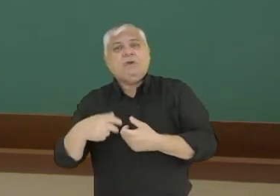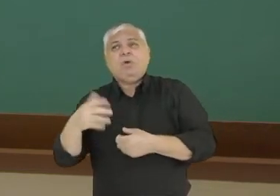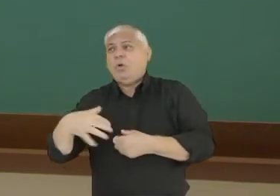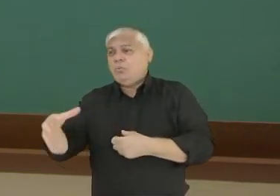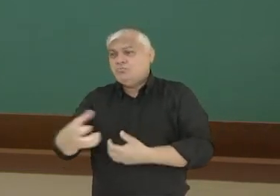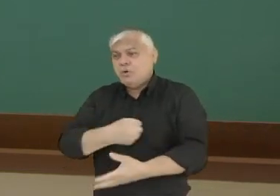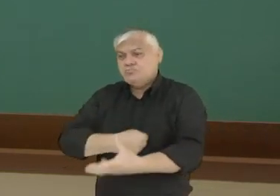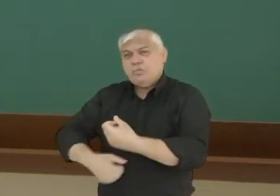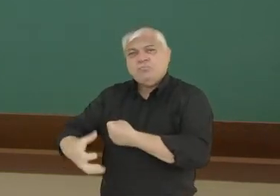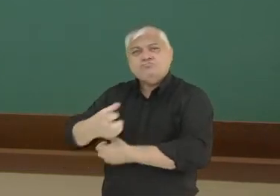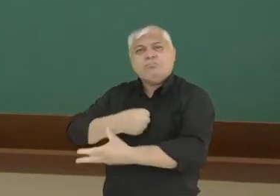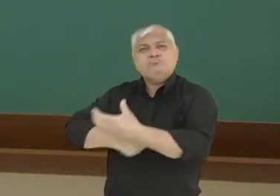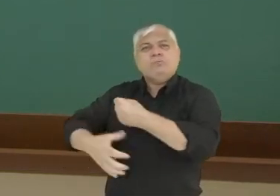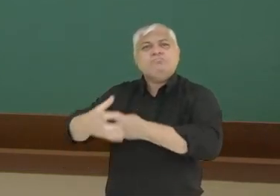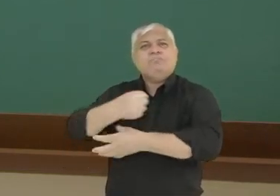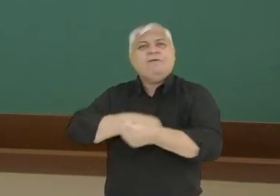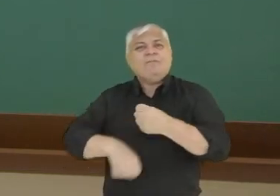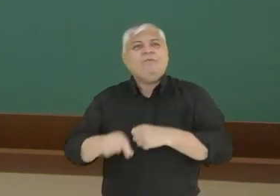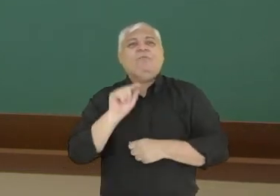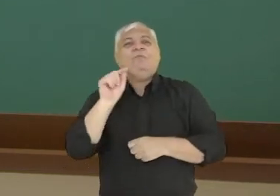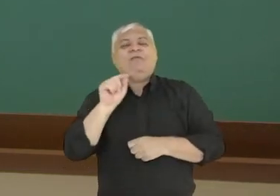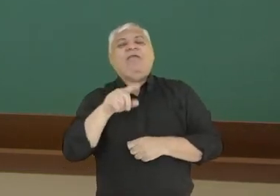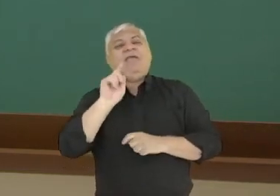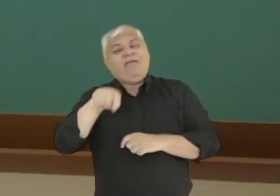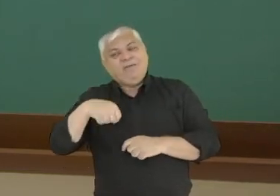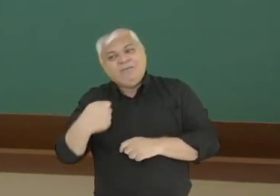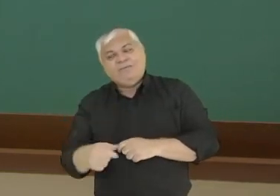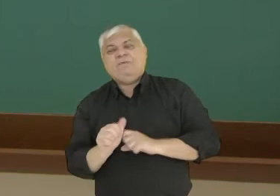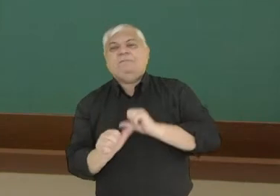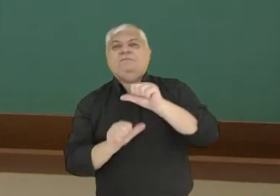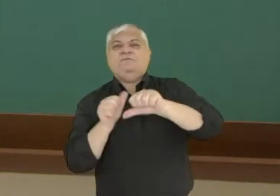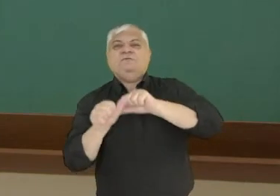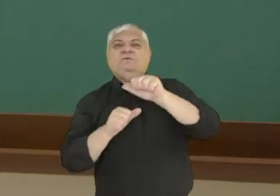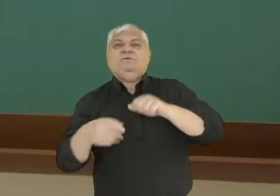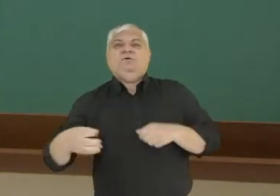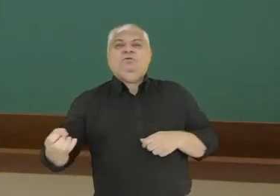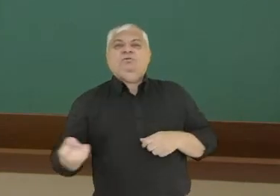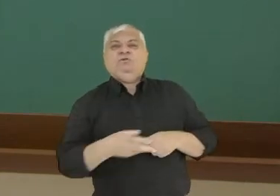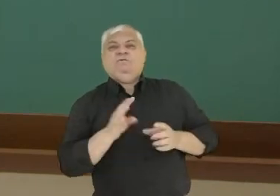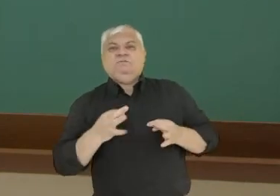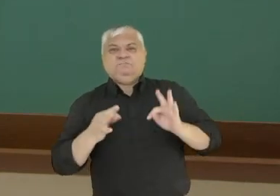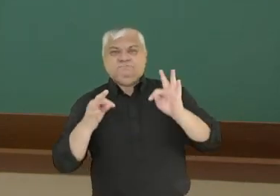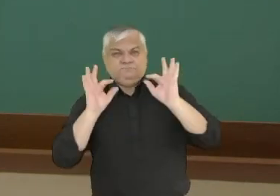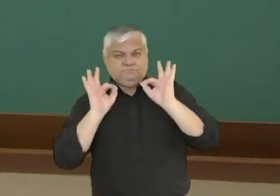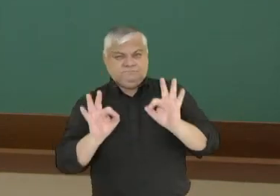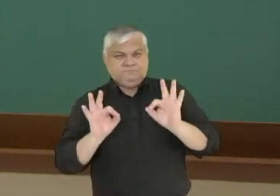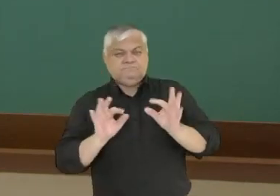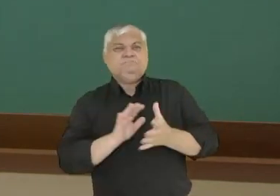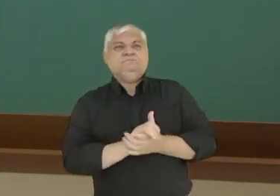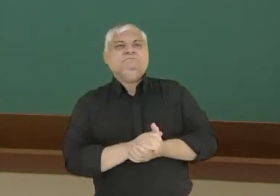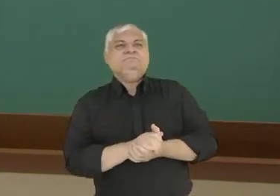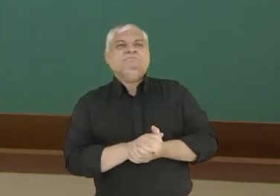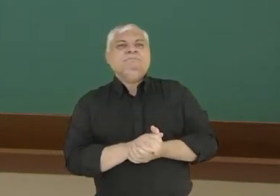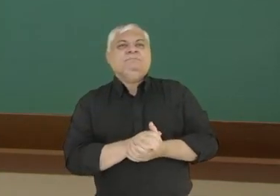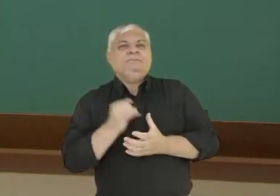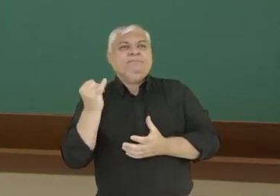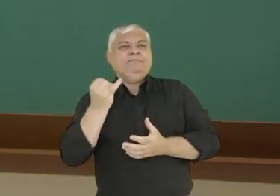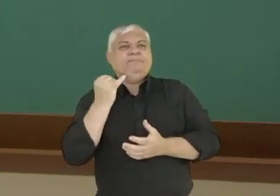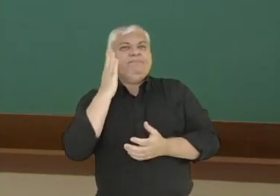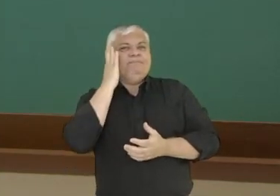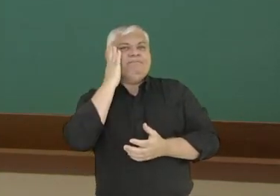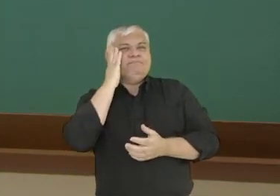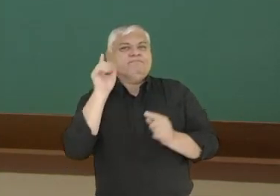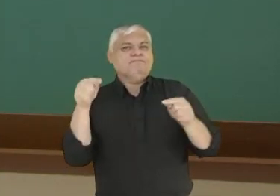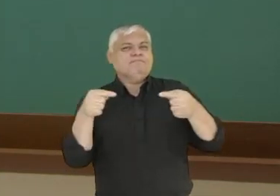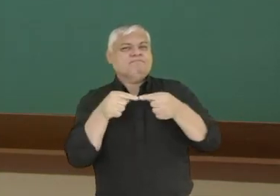colheita de vegetais Então isso é o que é a modernização da agropecuária certo é o curso importante a